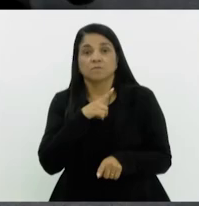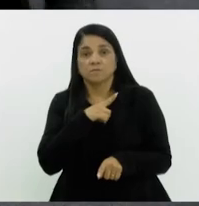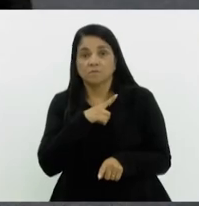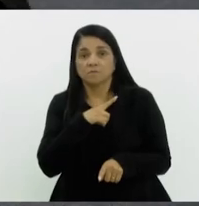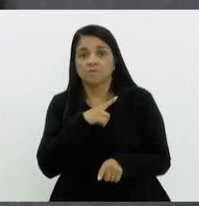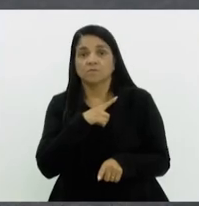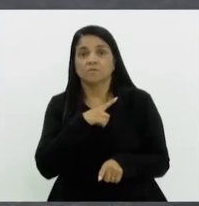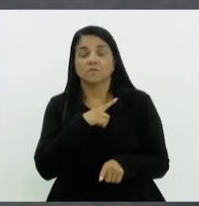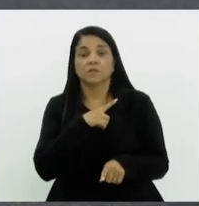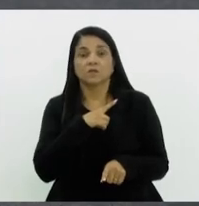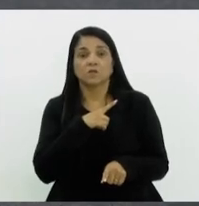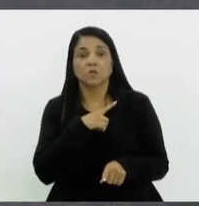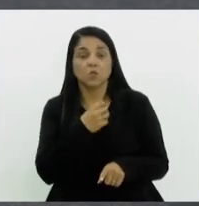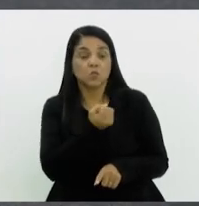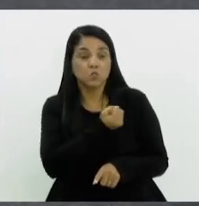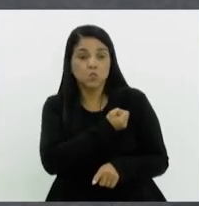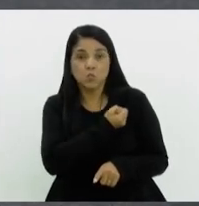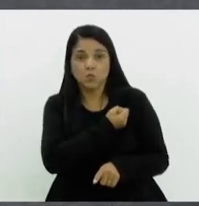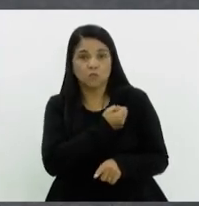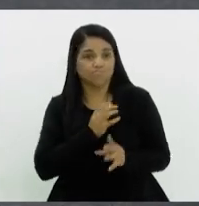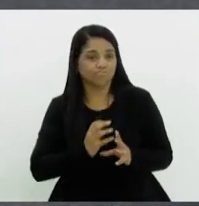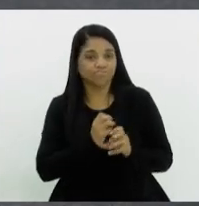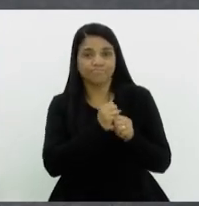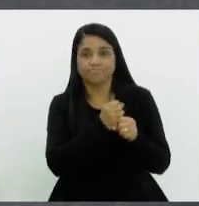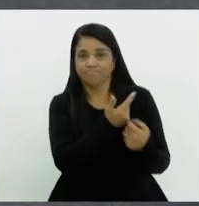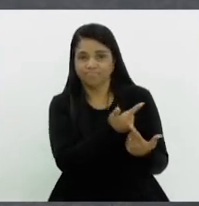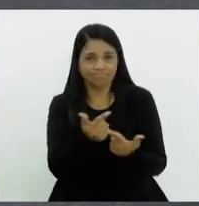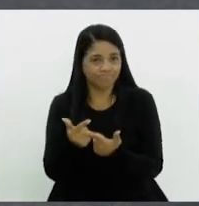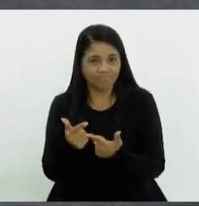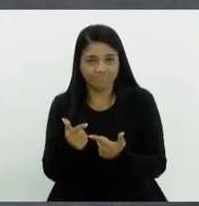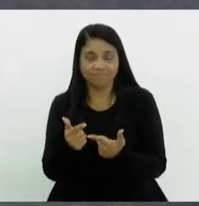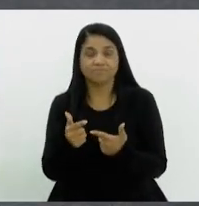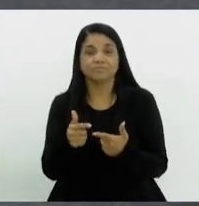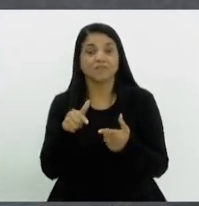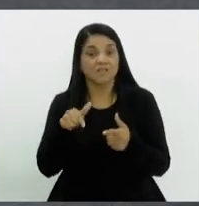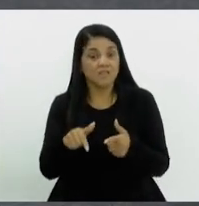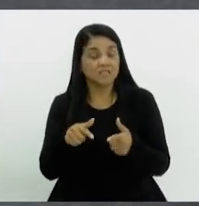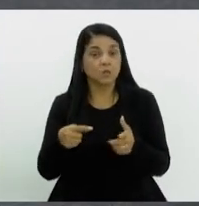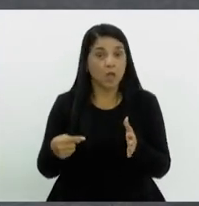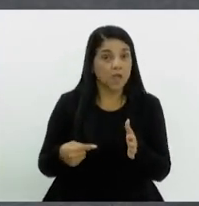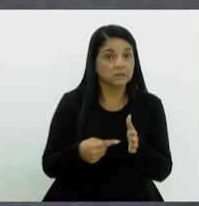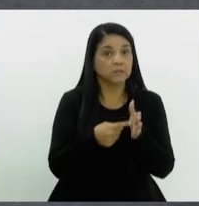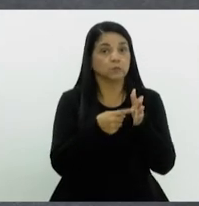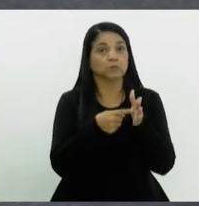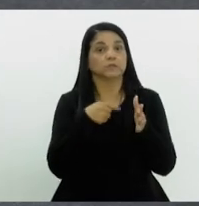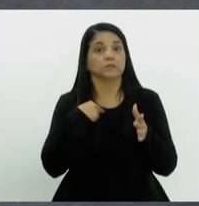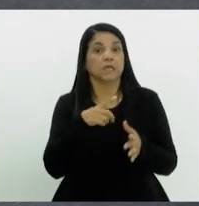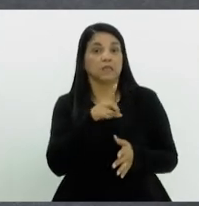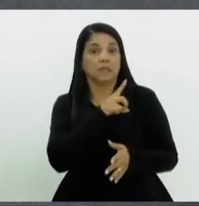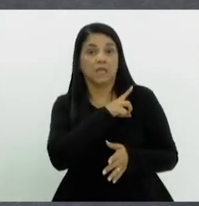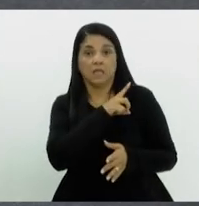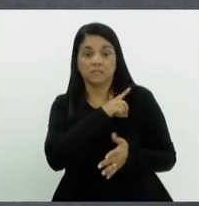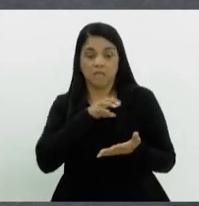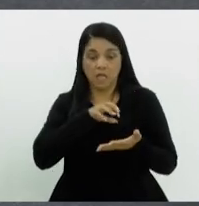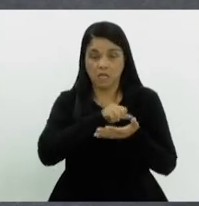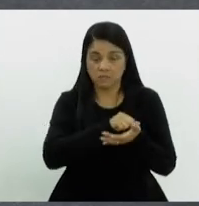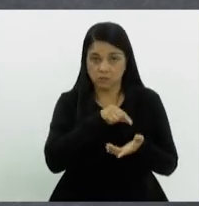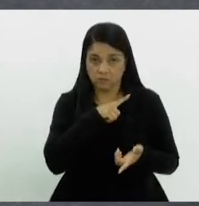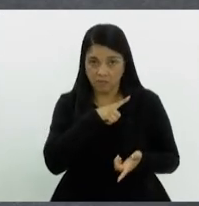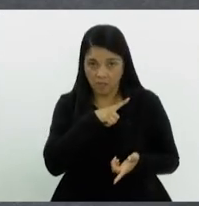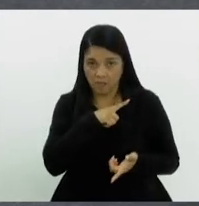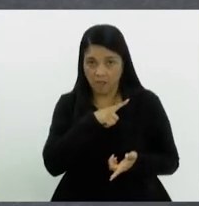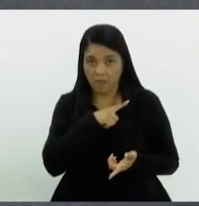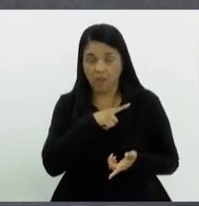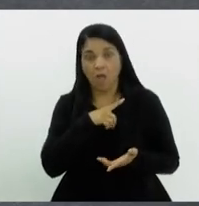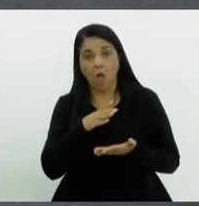um número subnotificado. Esses são os casos que chegaram às delegacias, que chegaram exatamente a